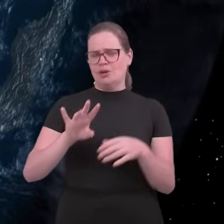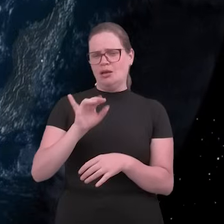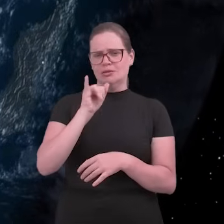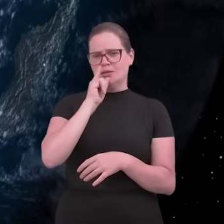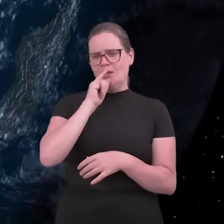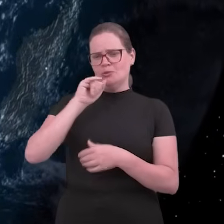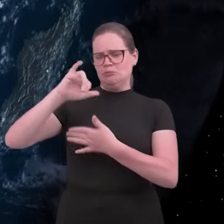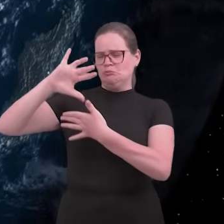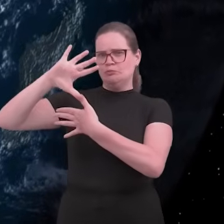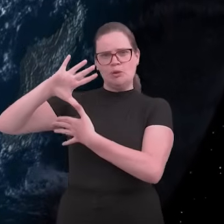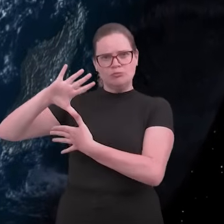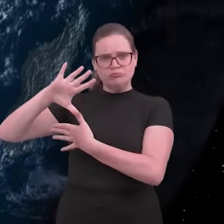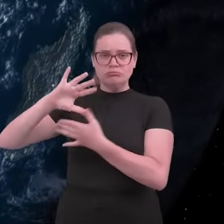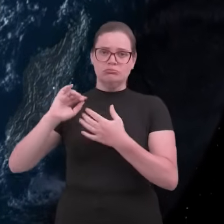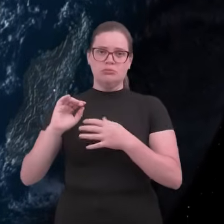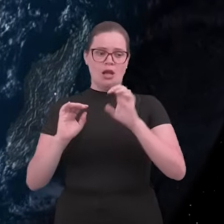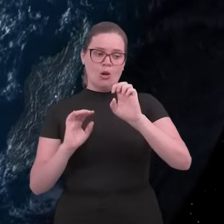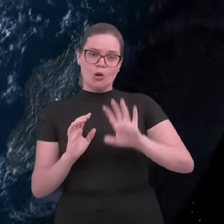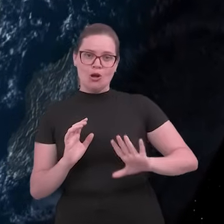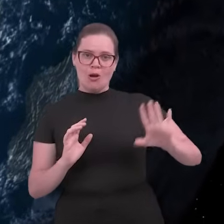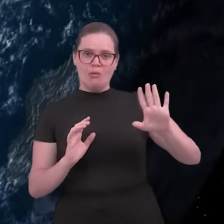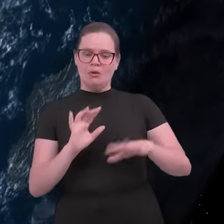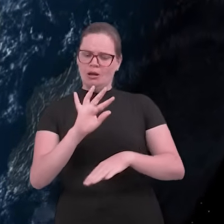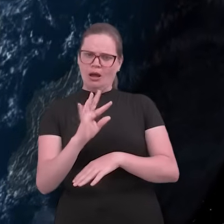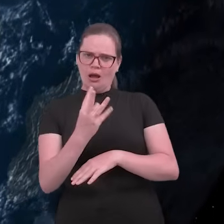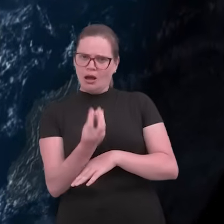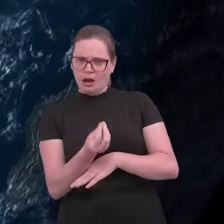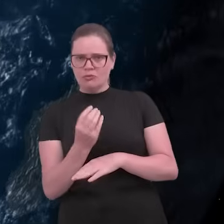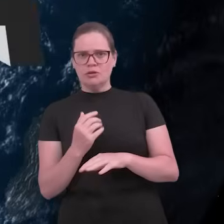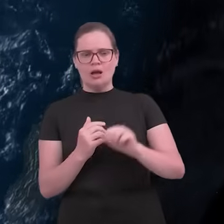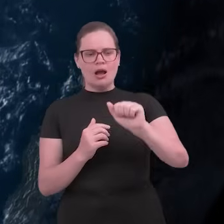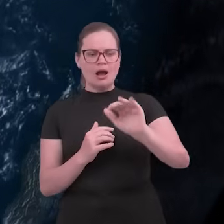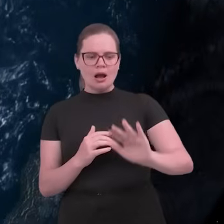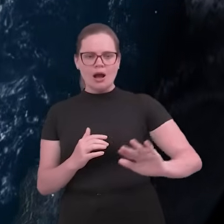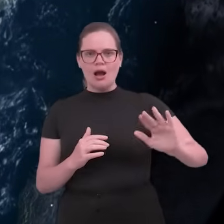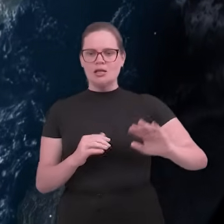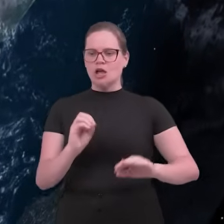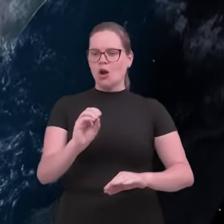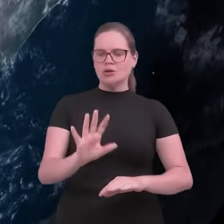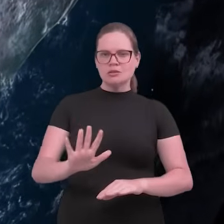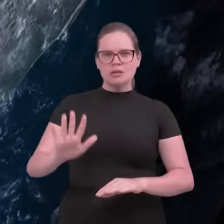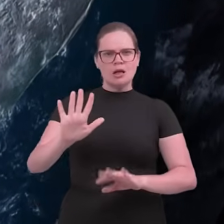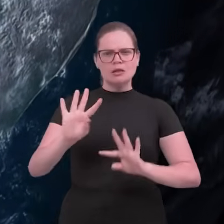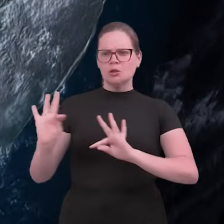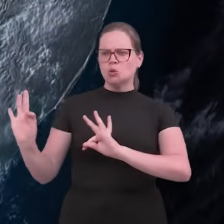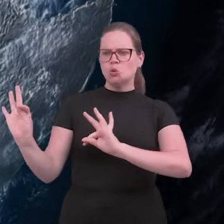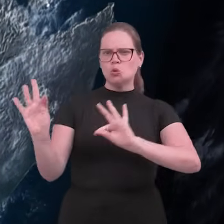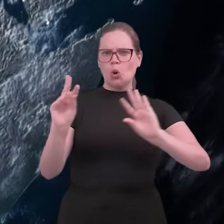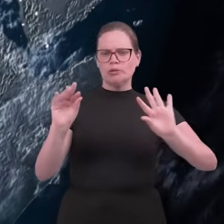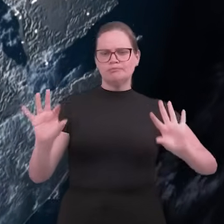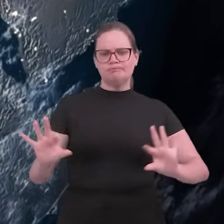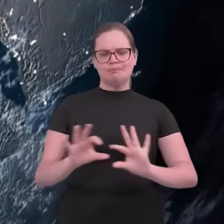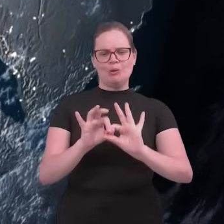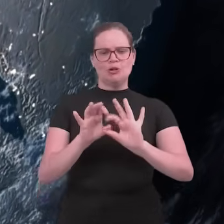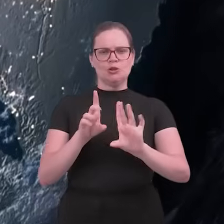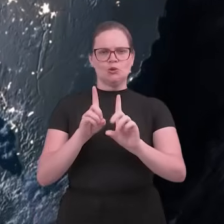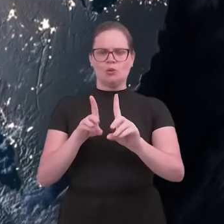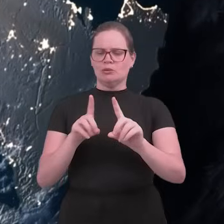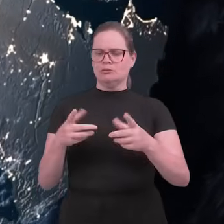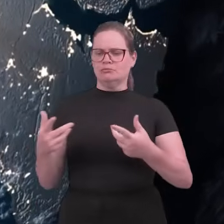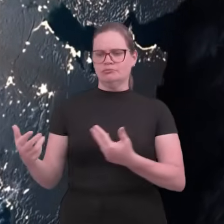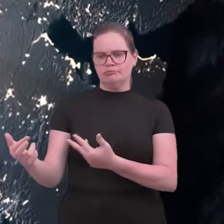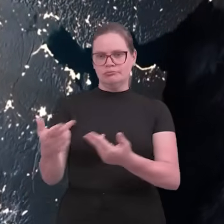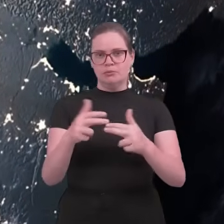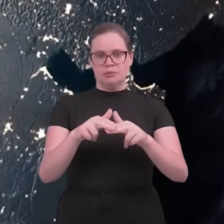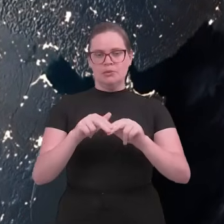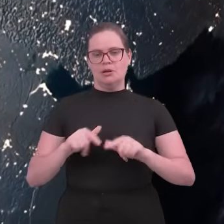nas 3 Américas, Europa, África, Ásia e Oceania, conectadas pela mesma doutrina, pela